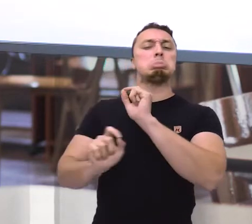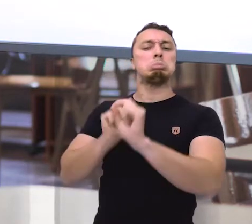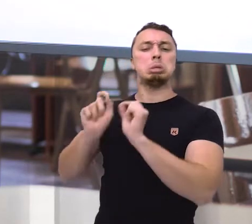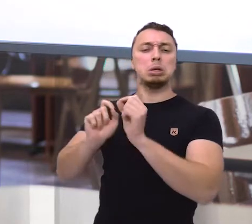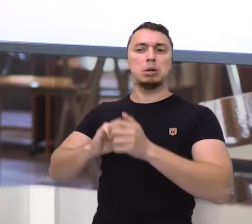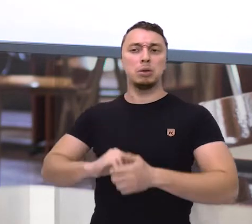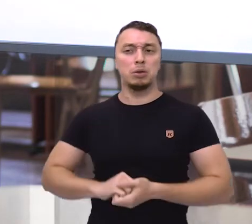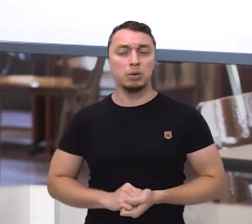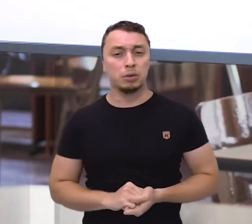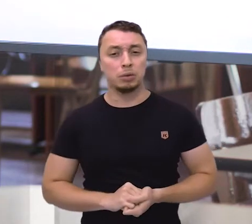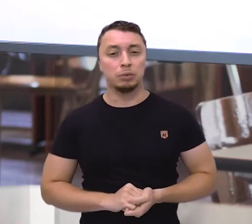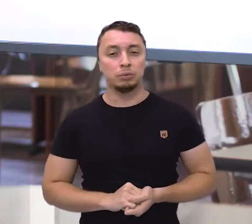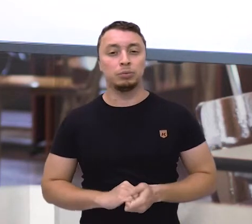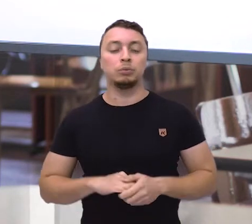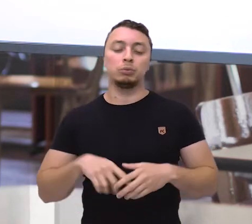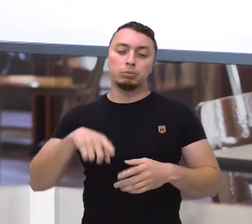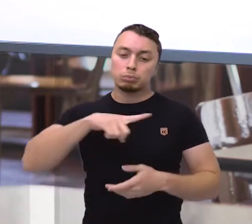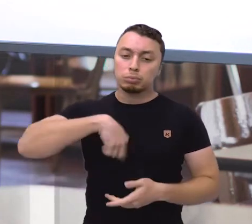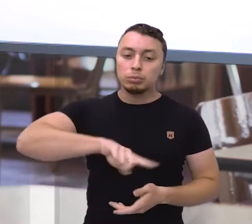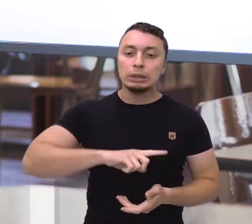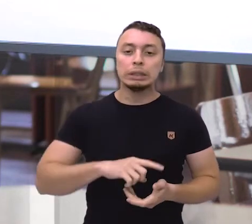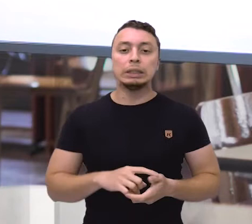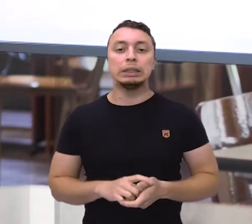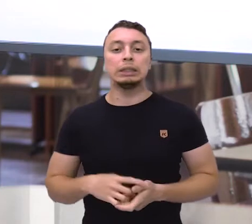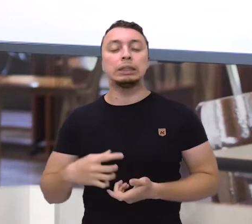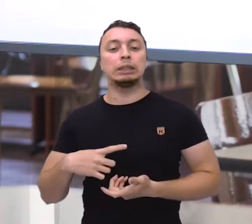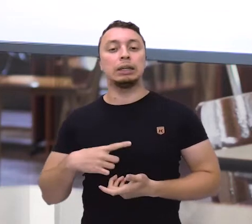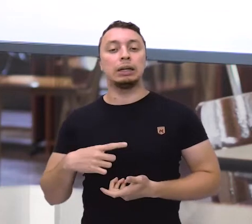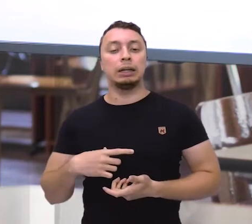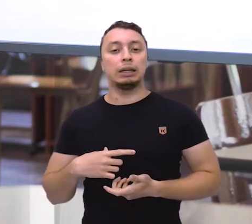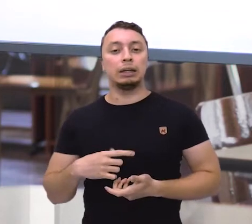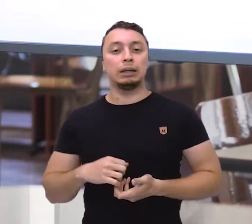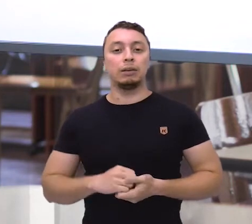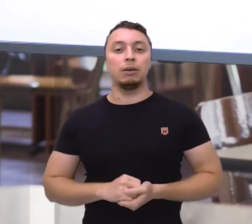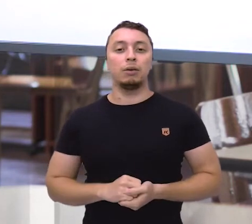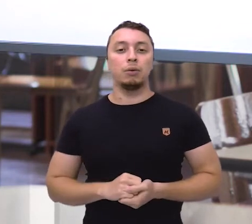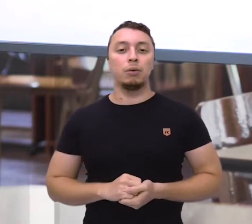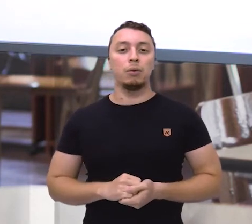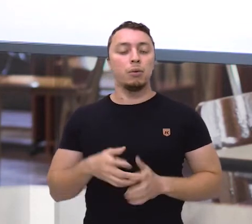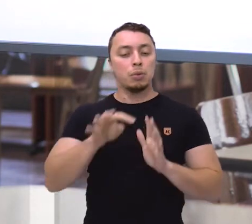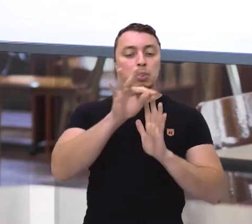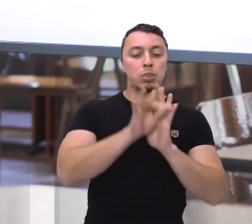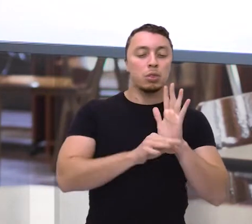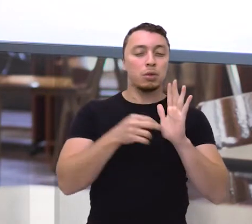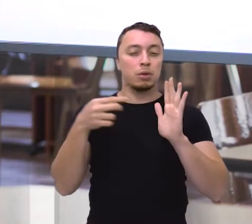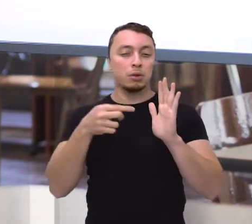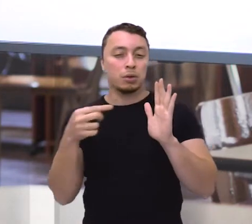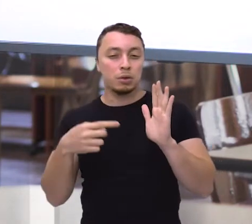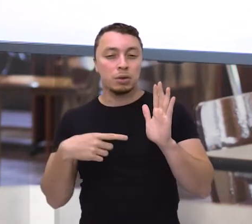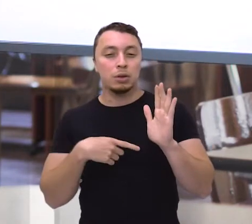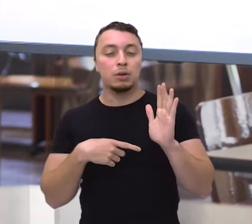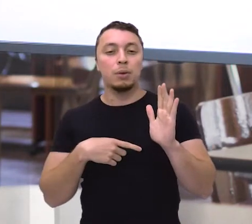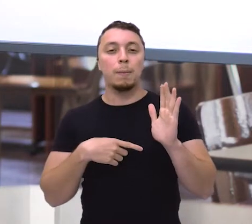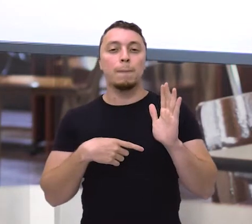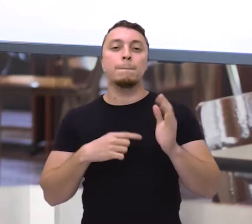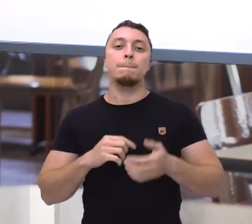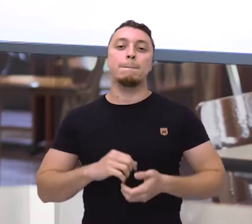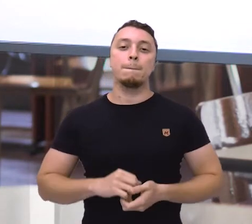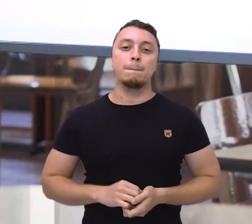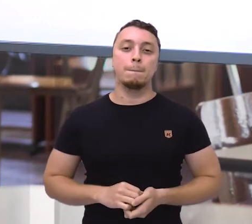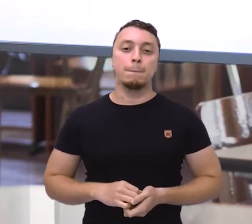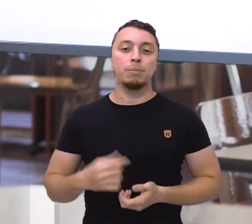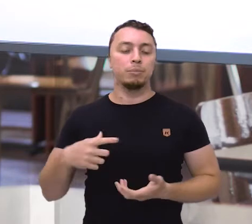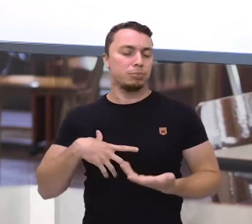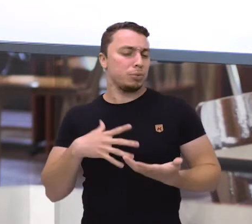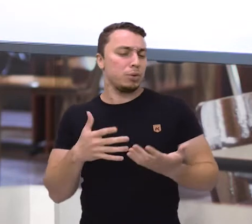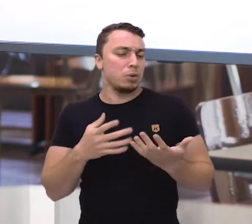nós estamos acostumados a tratar o texto como algo que já está determinado,